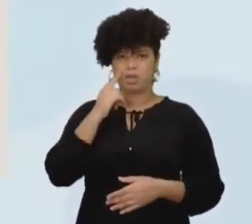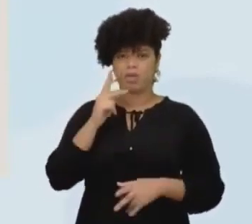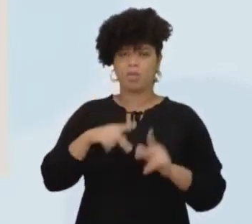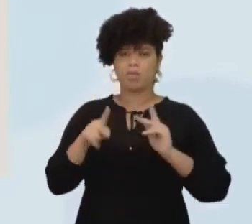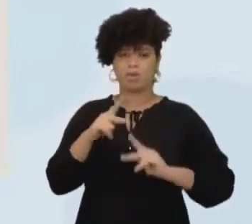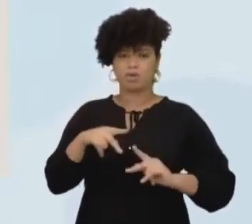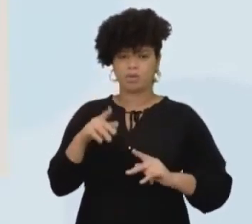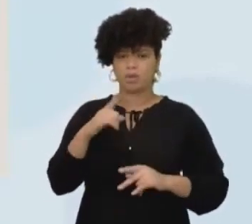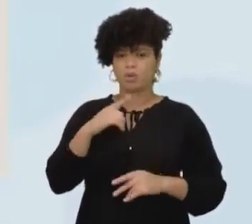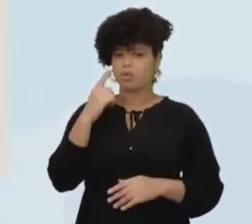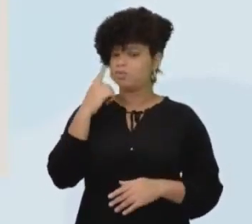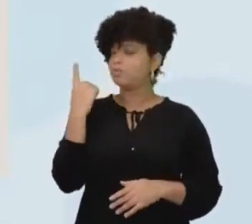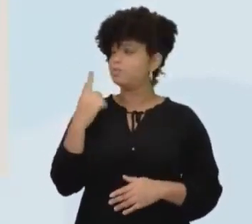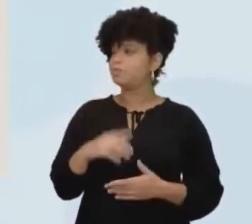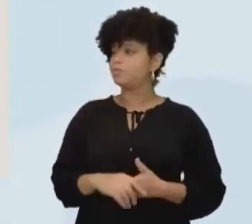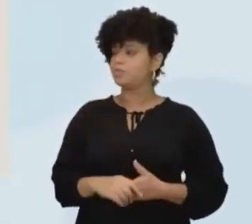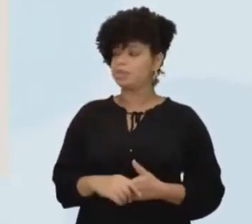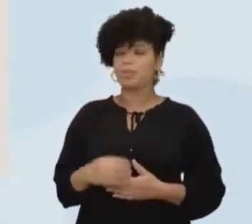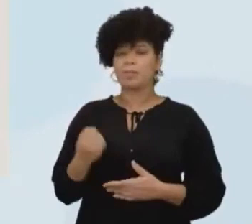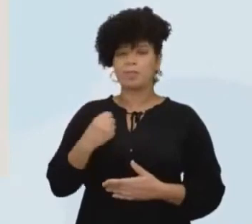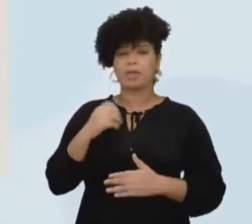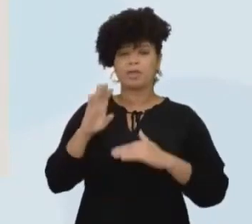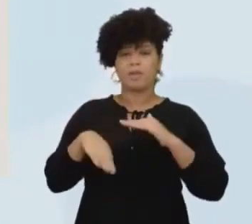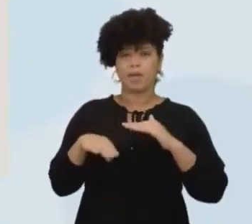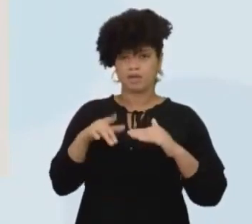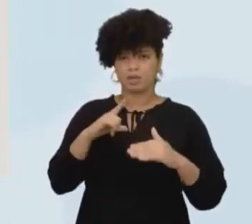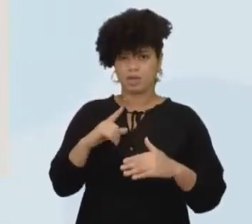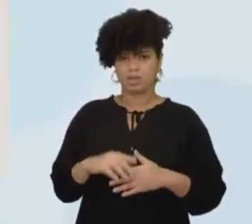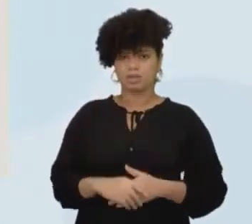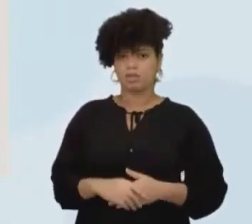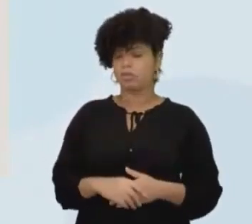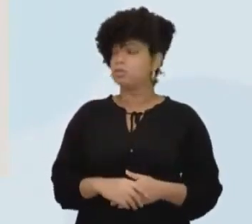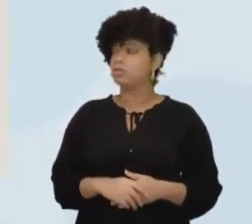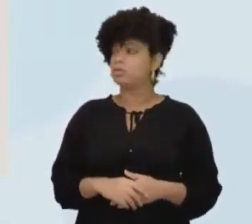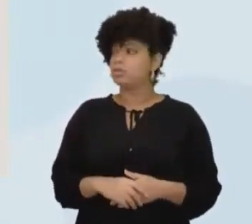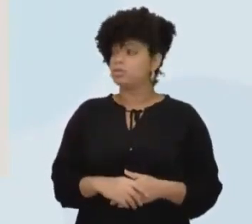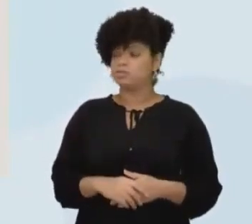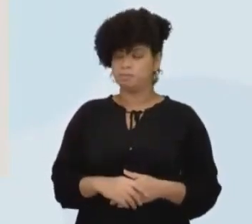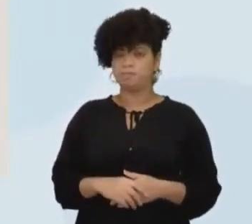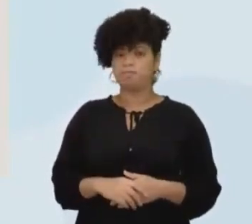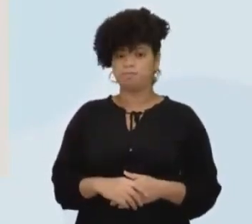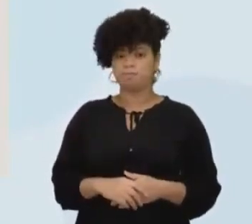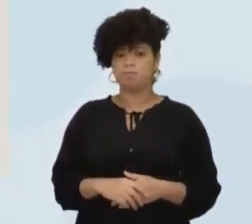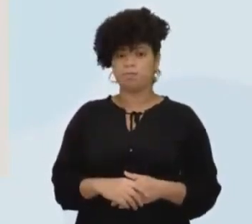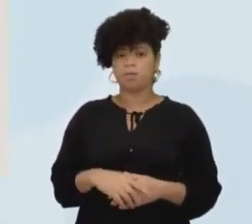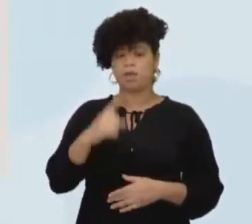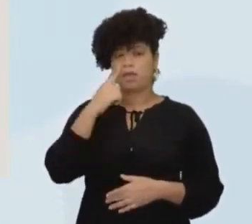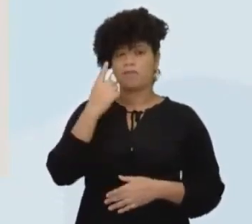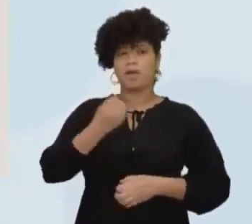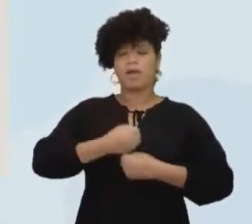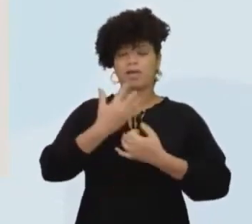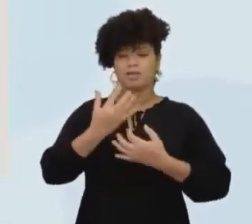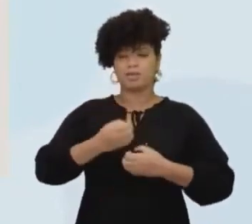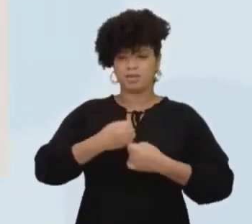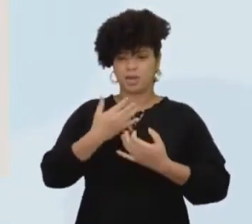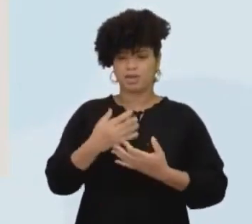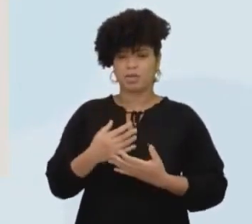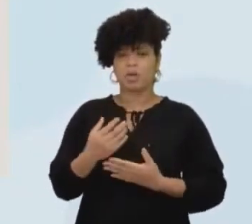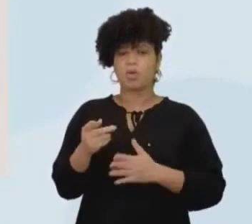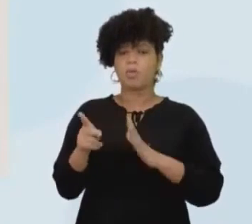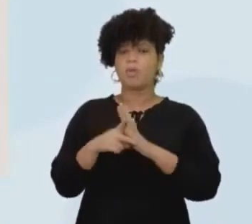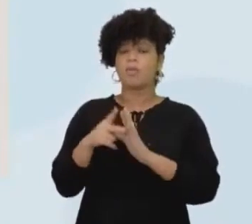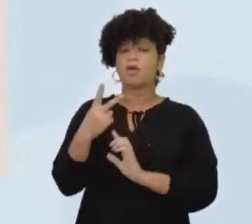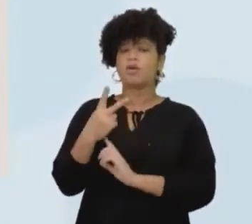da população que recebe valores abaixo caiu os valores aí dados aí né de